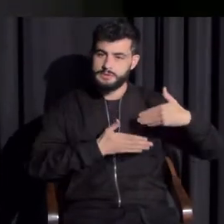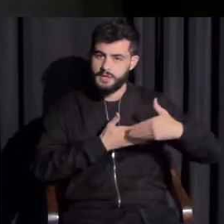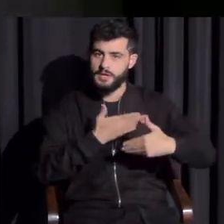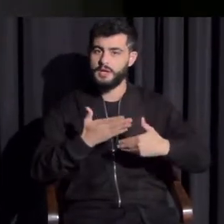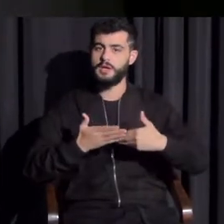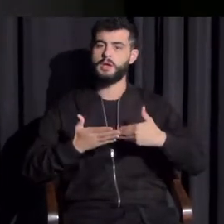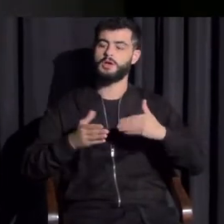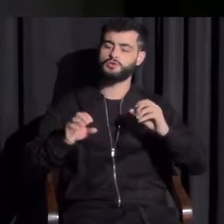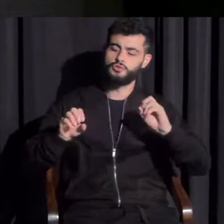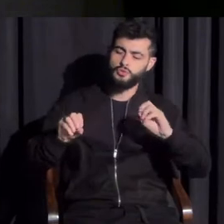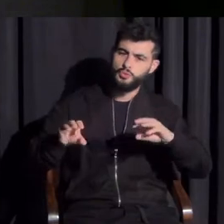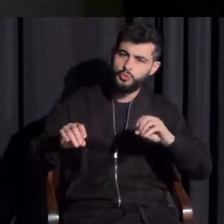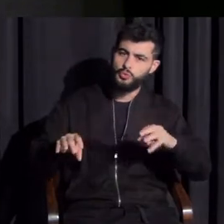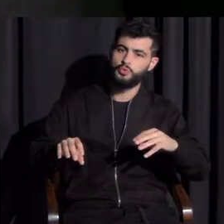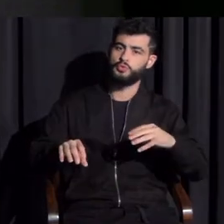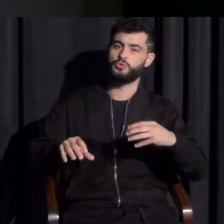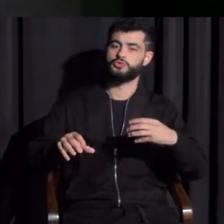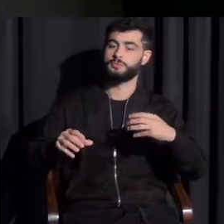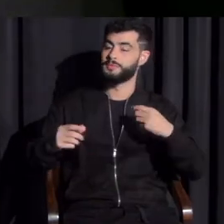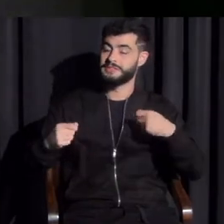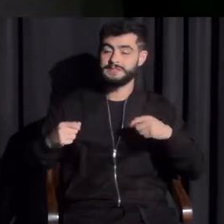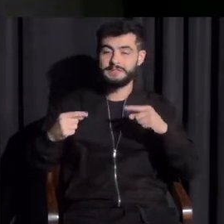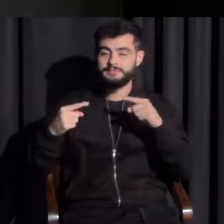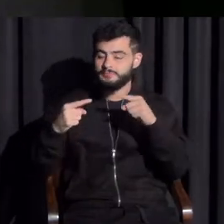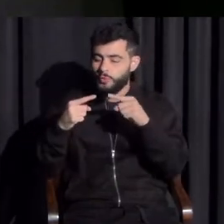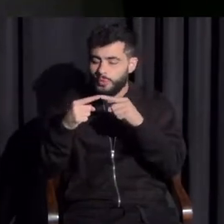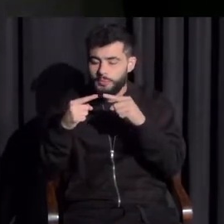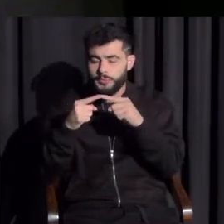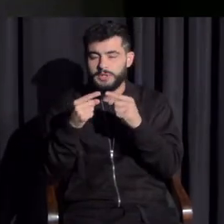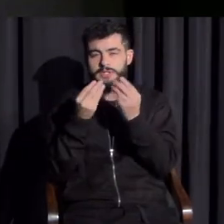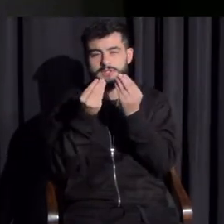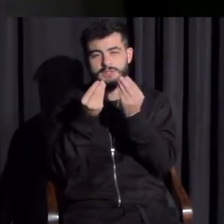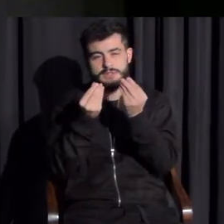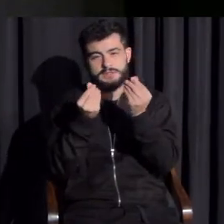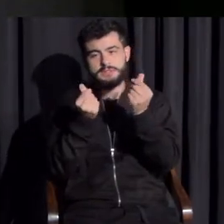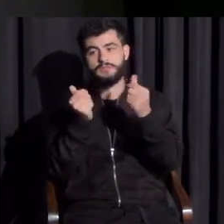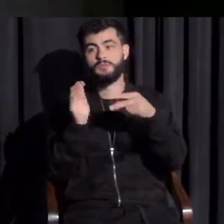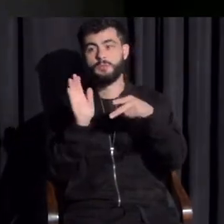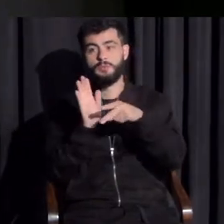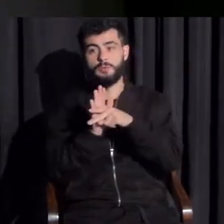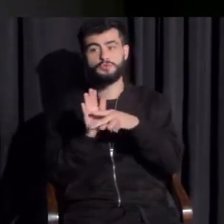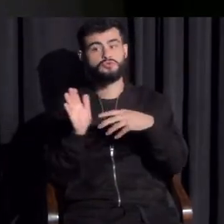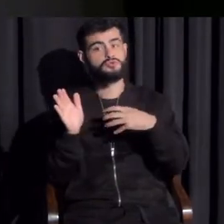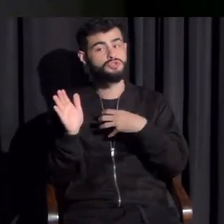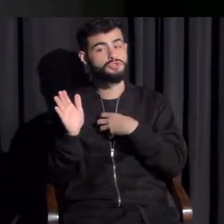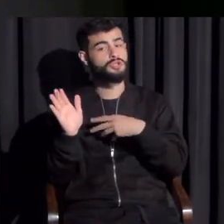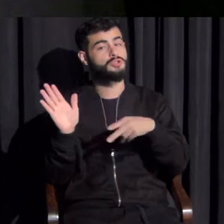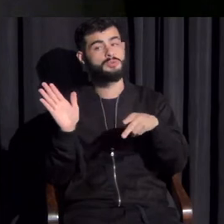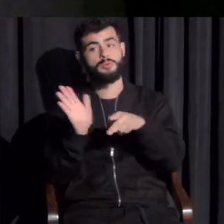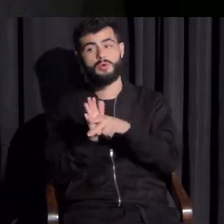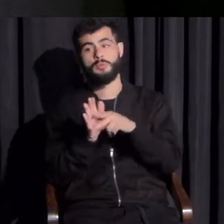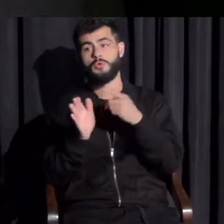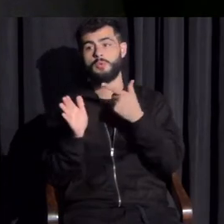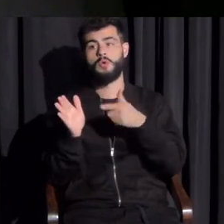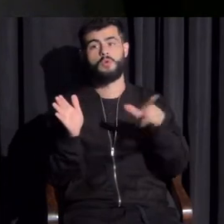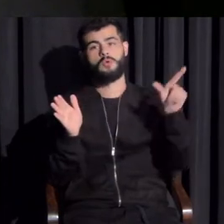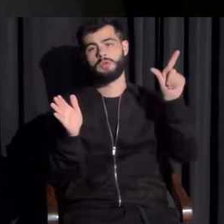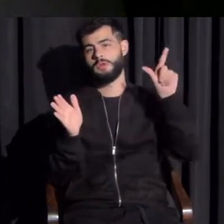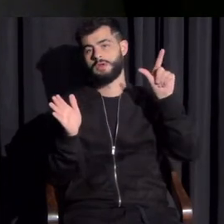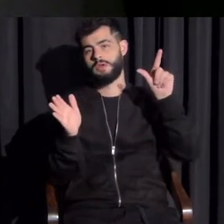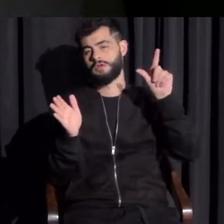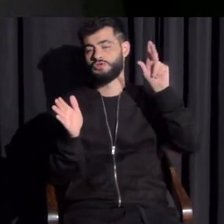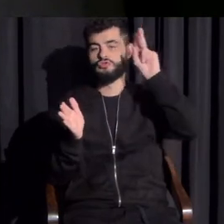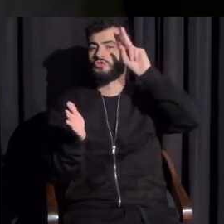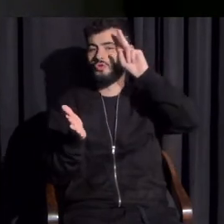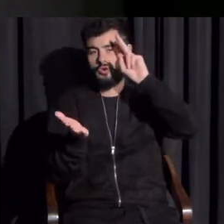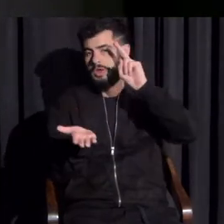estar sensíveis, porosos a essas transformações de uma outra dinâmica e de uma outra realidade que a gente precisa estar sensível quando a gente